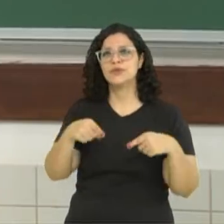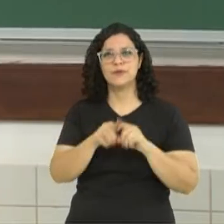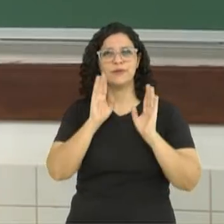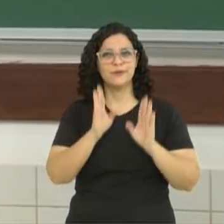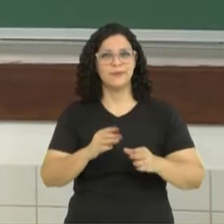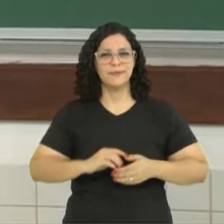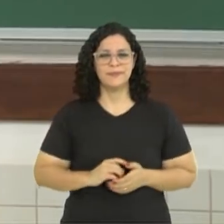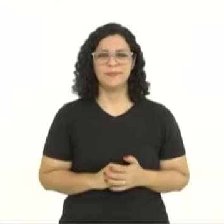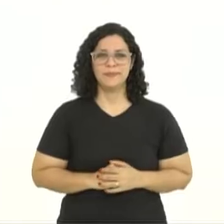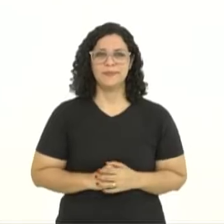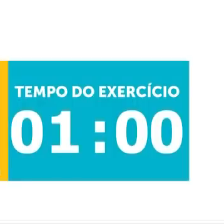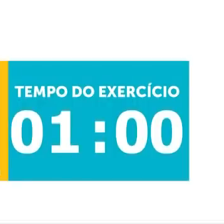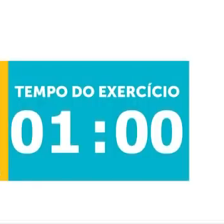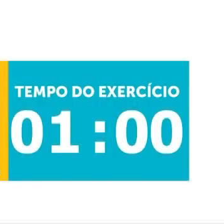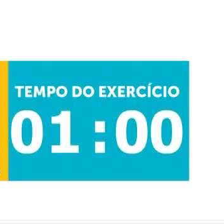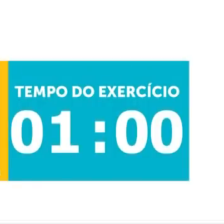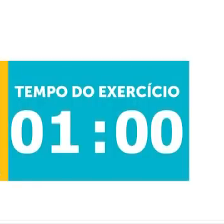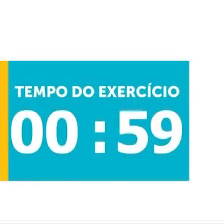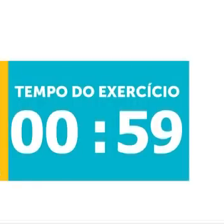e já voltamos.